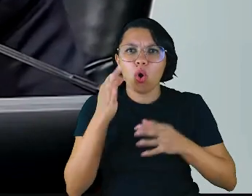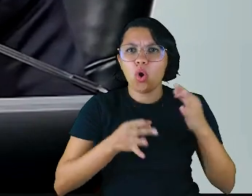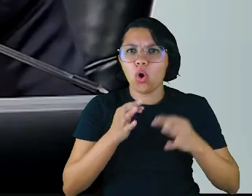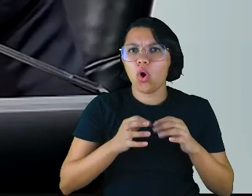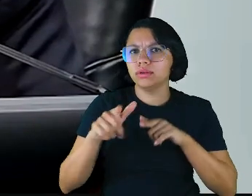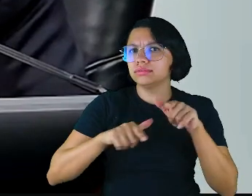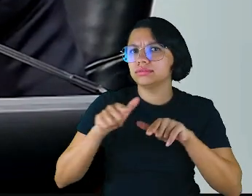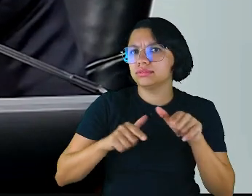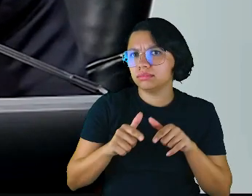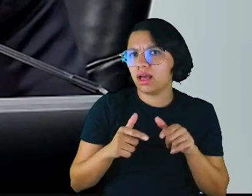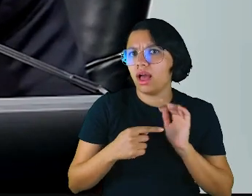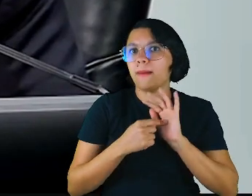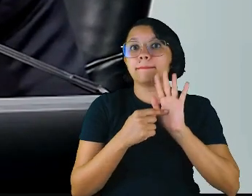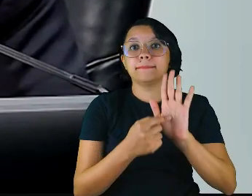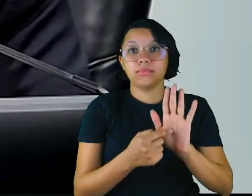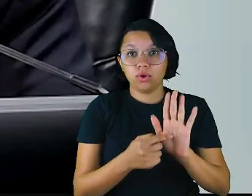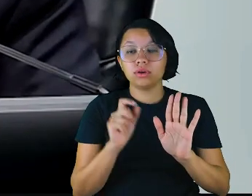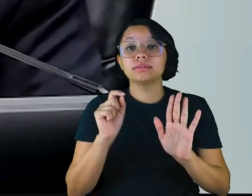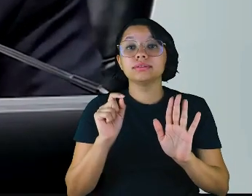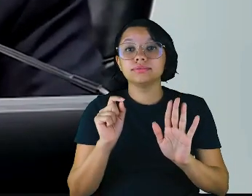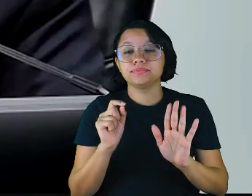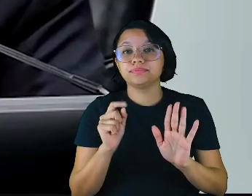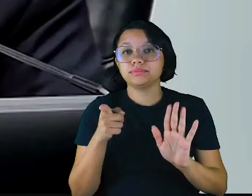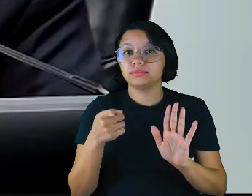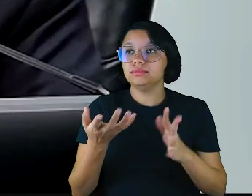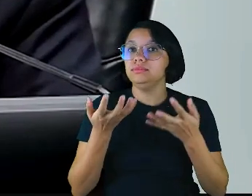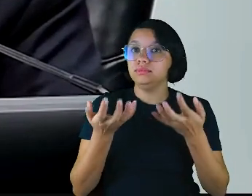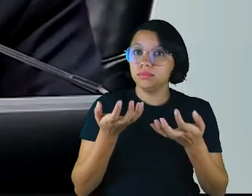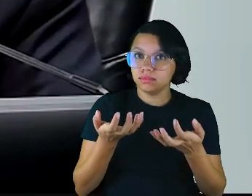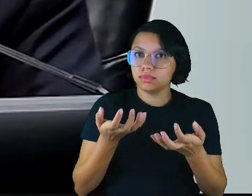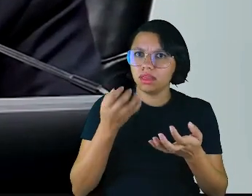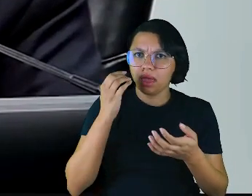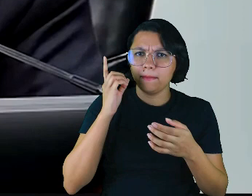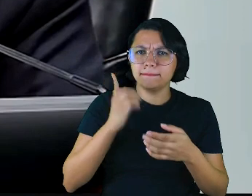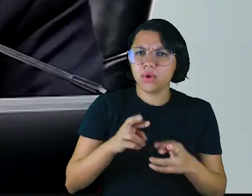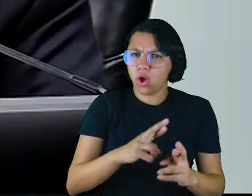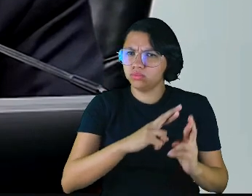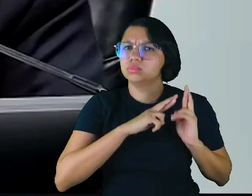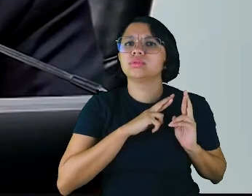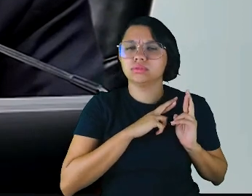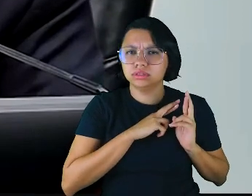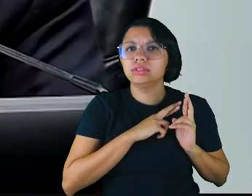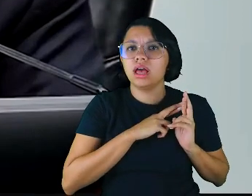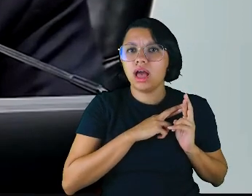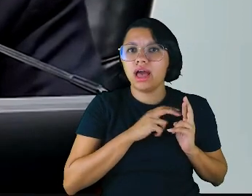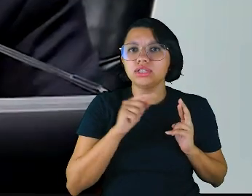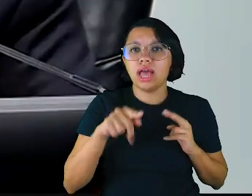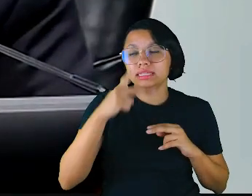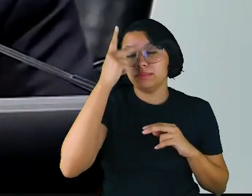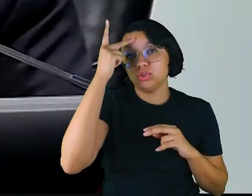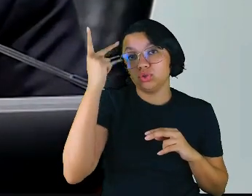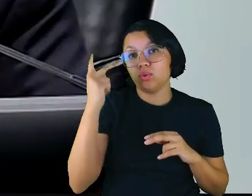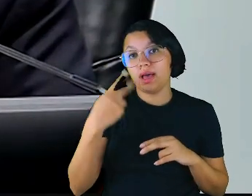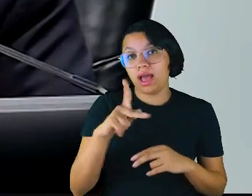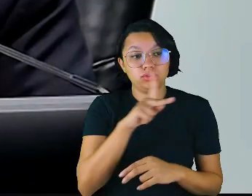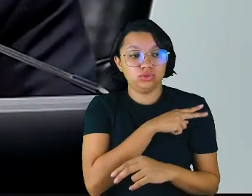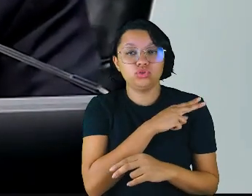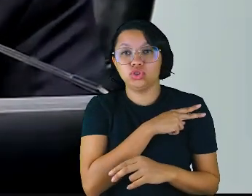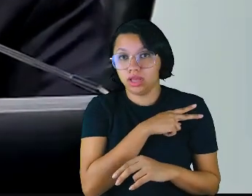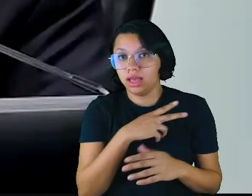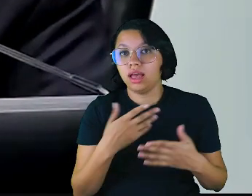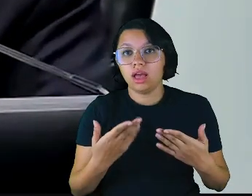procurou justiça do trabalho. Então, isso demonstra que realmente ele quer impor uma responsabilidade ao que o cidadão quer o empregador